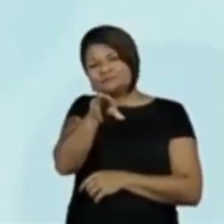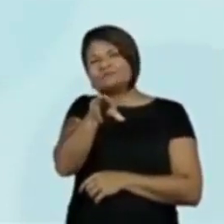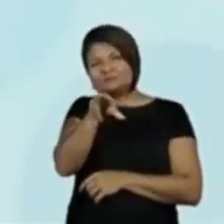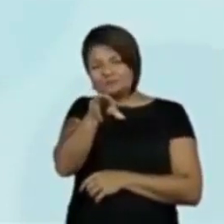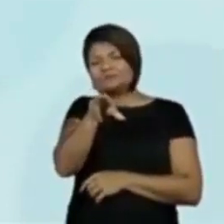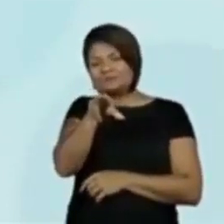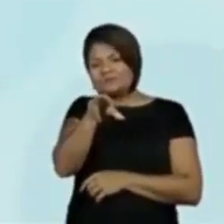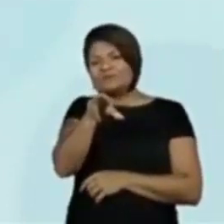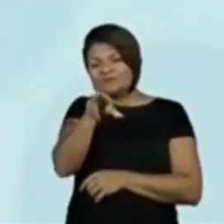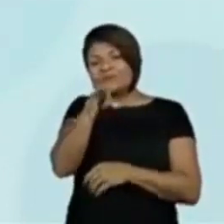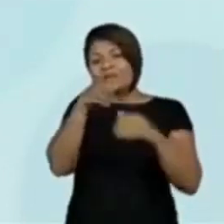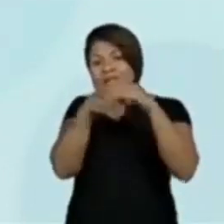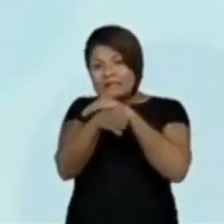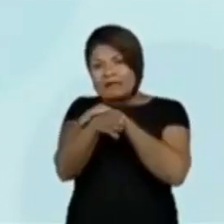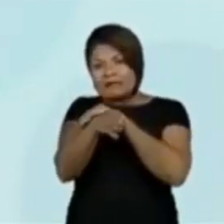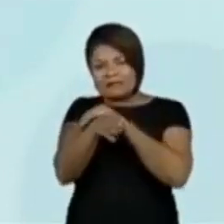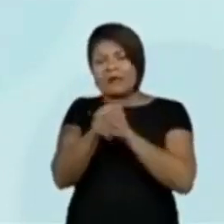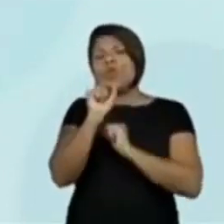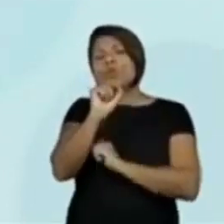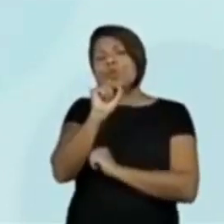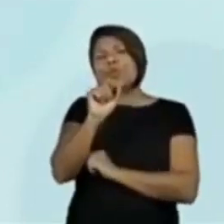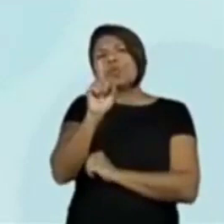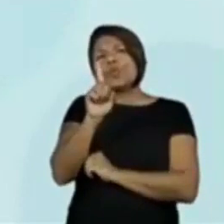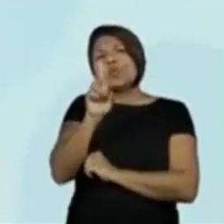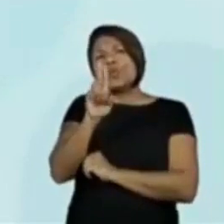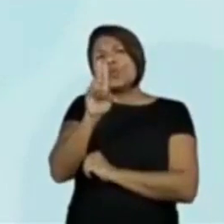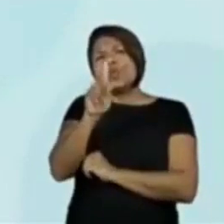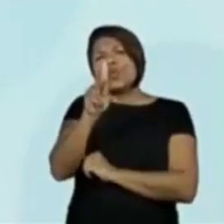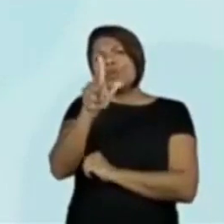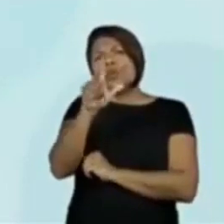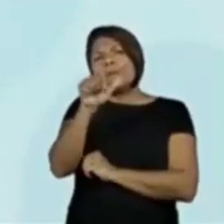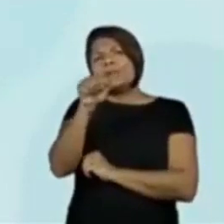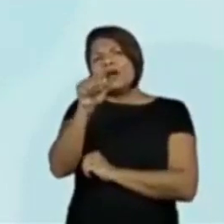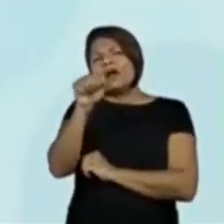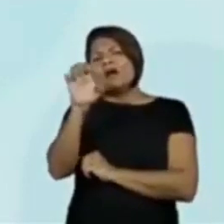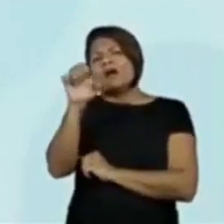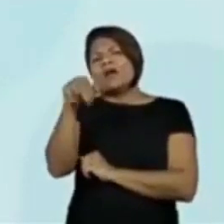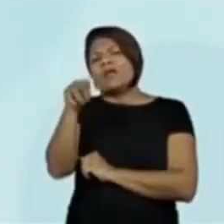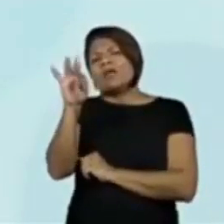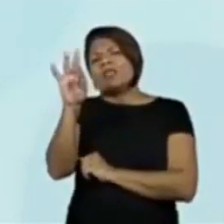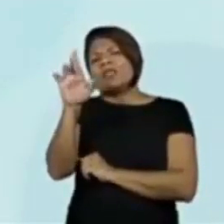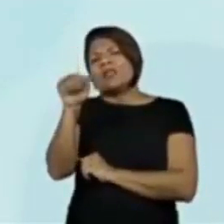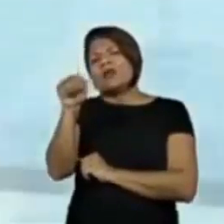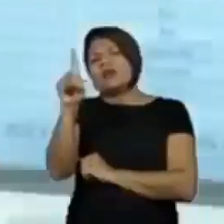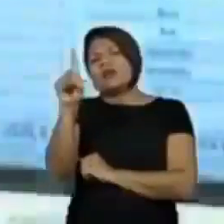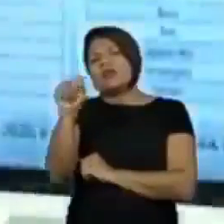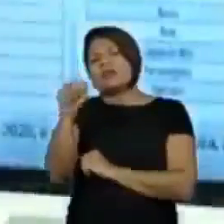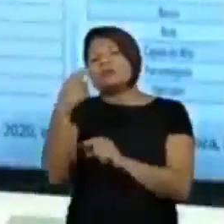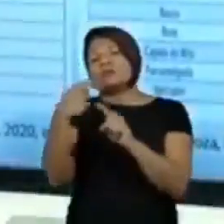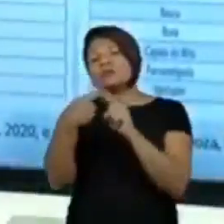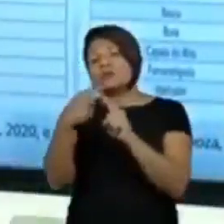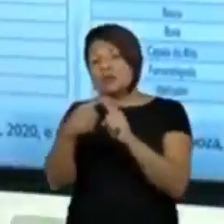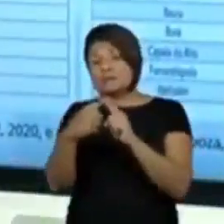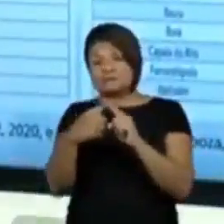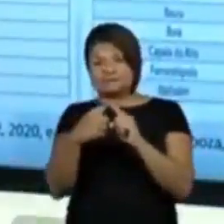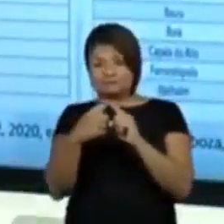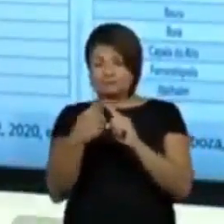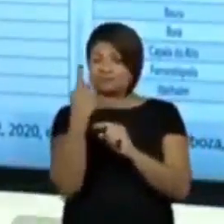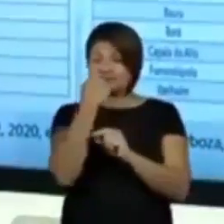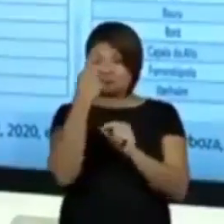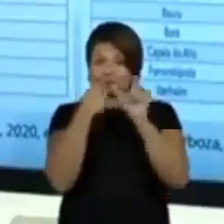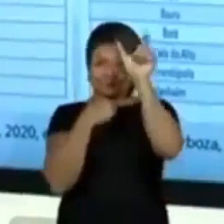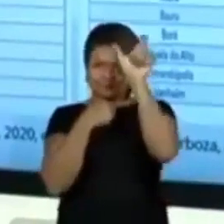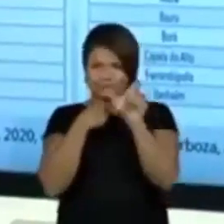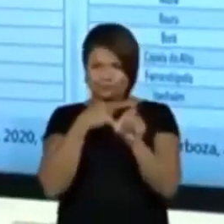mesmo. Por quê? Reparem, nós temos aqui, nesta primeira coluna, os nossos descritores. Não